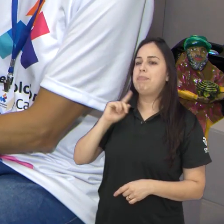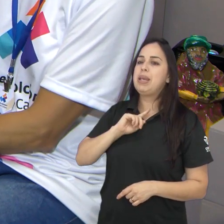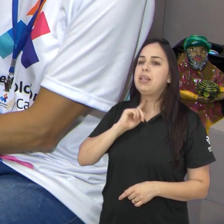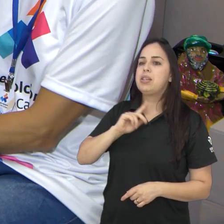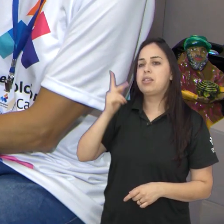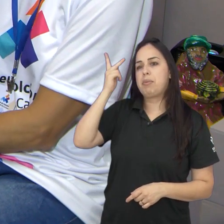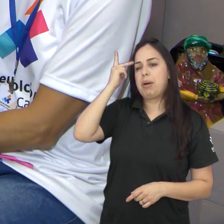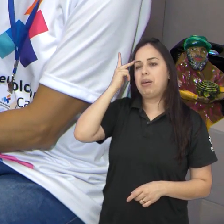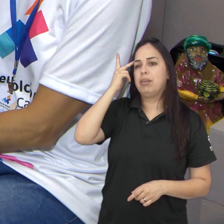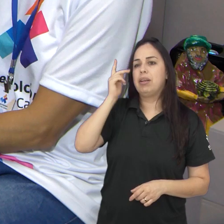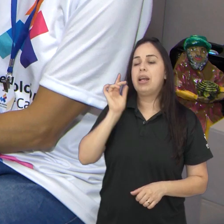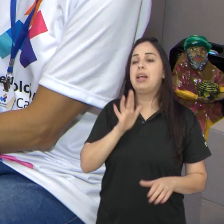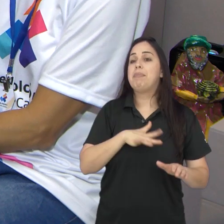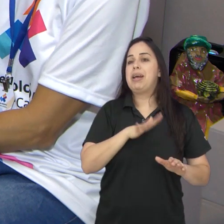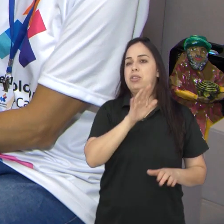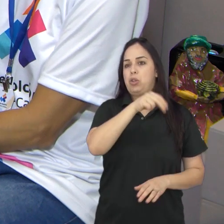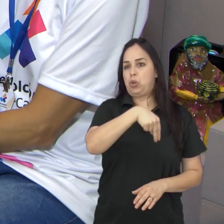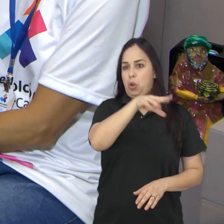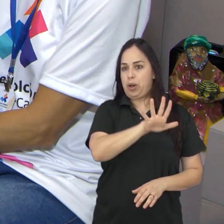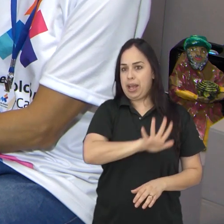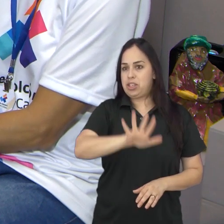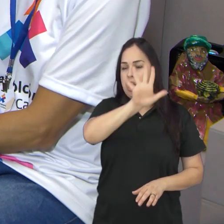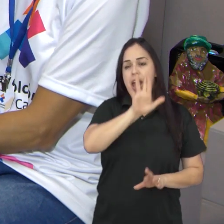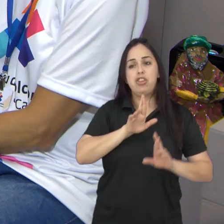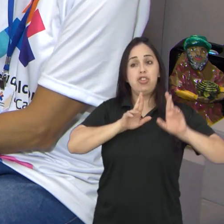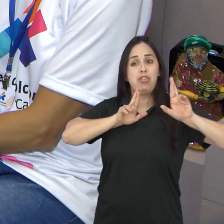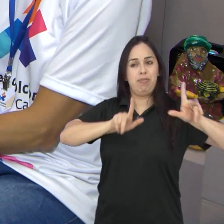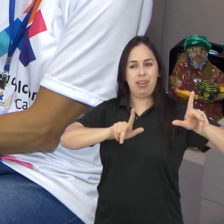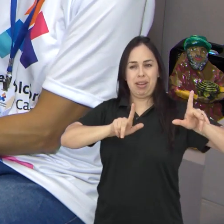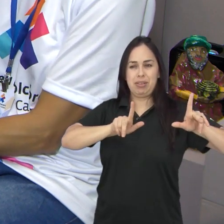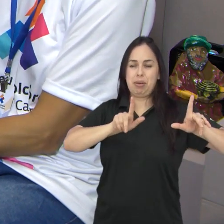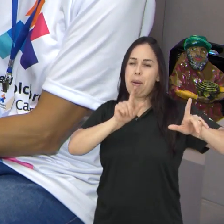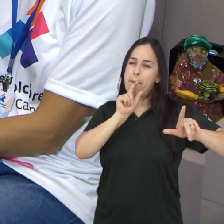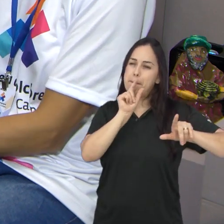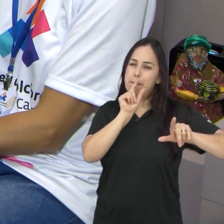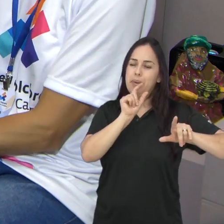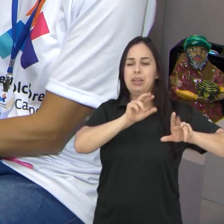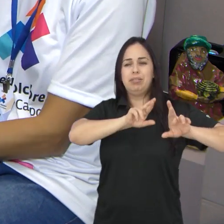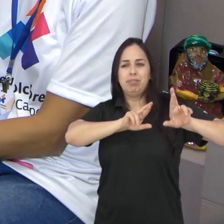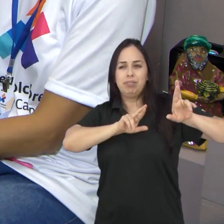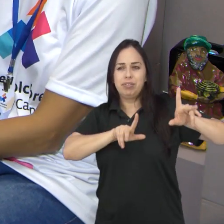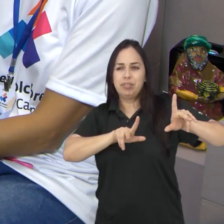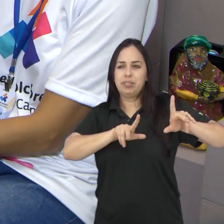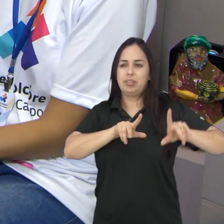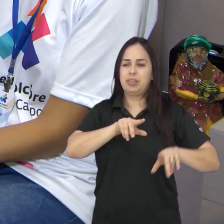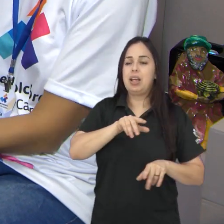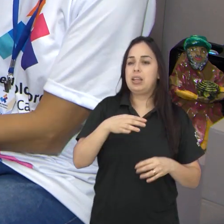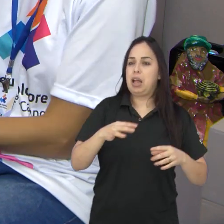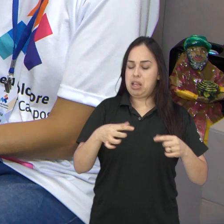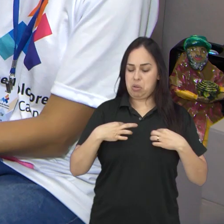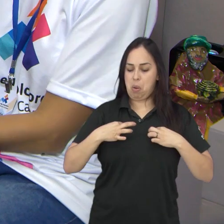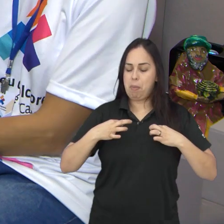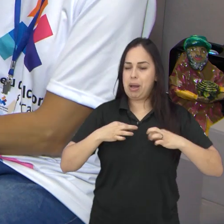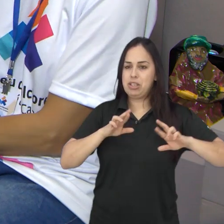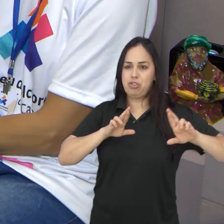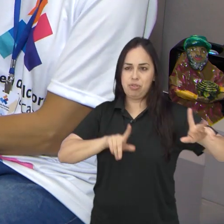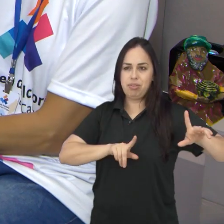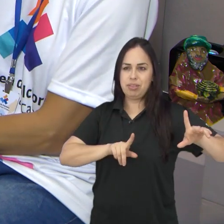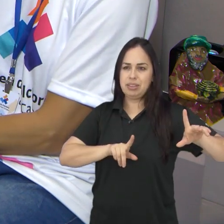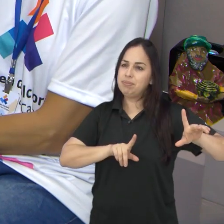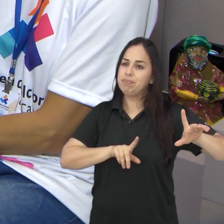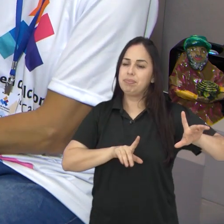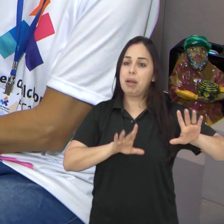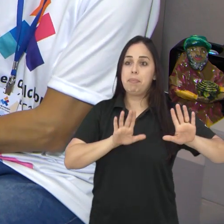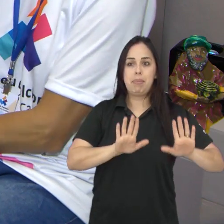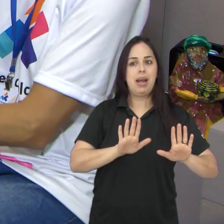diálogo grande. No Nordeste costuma chamar reisado, né? Um pouco diferente, até as roupas, né, que